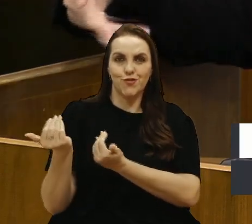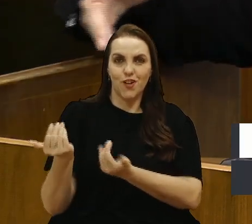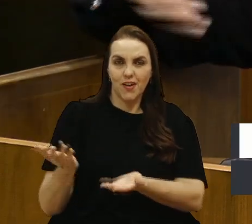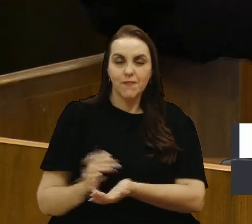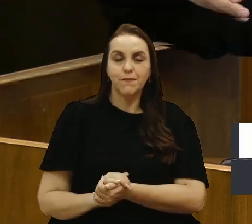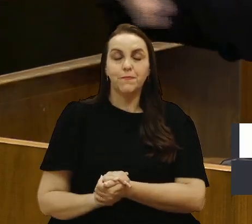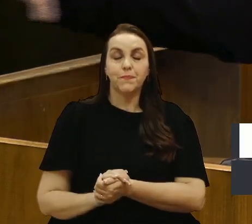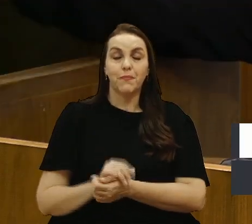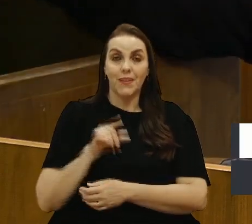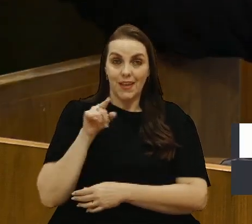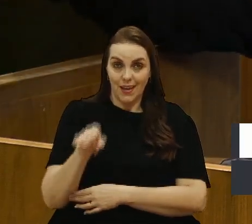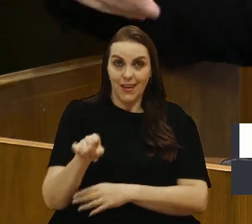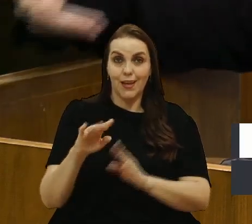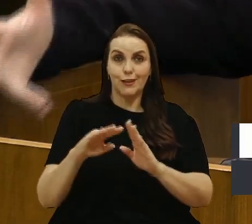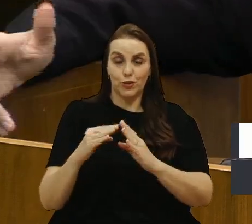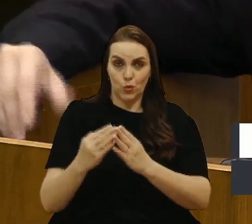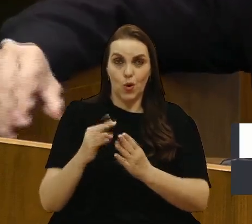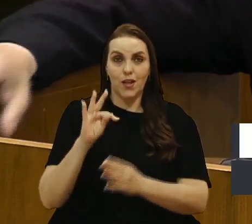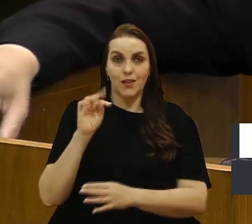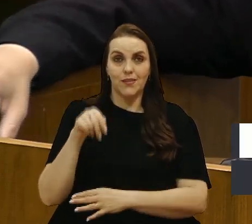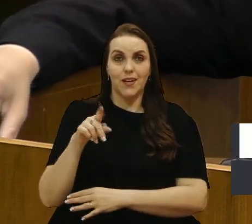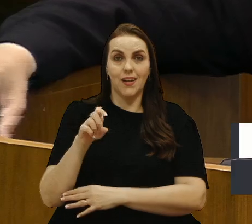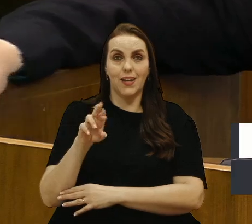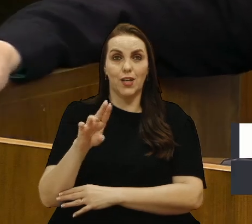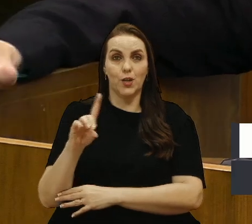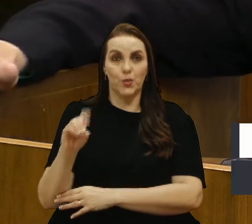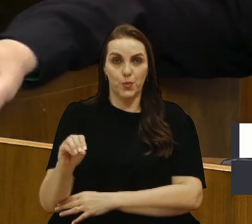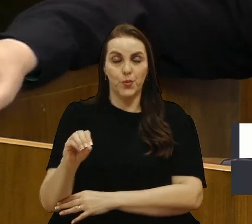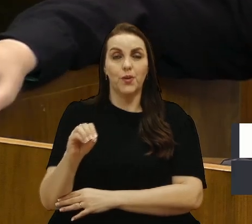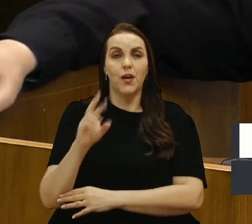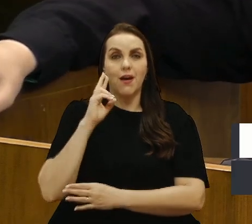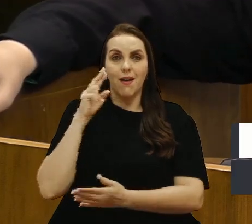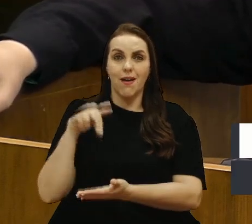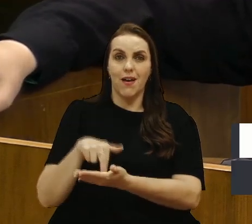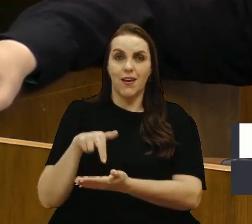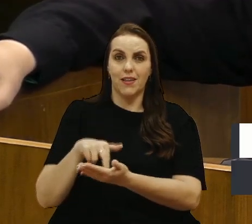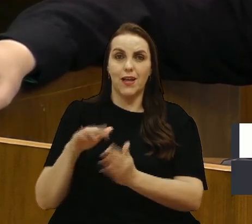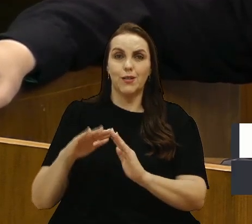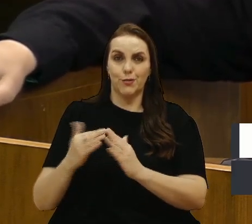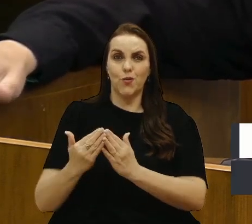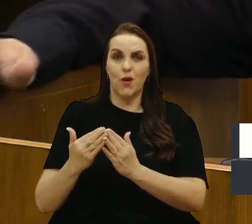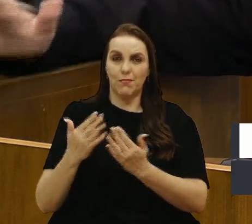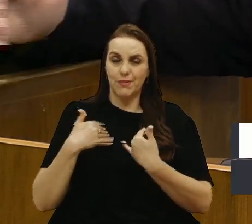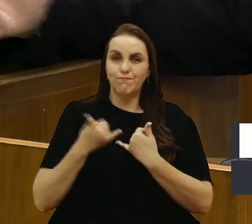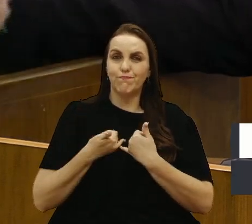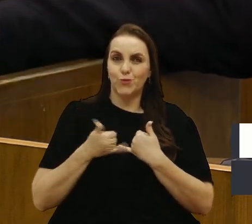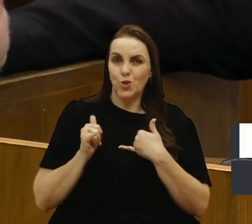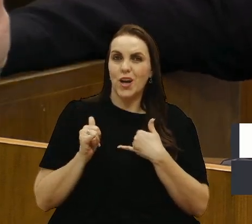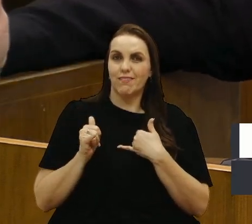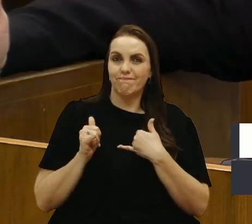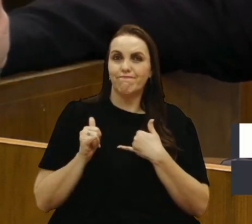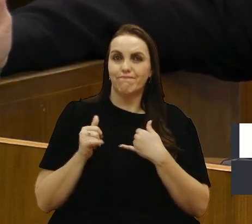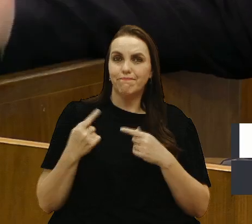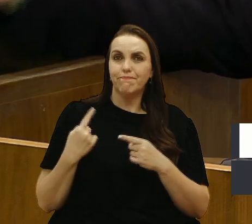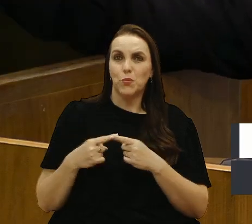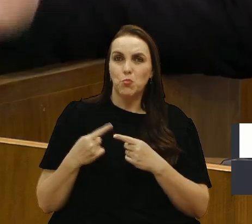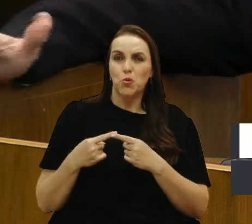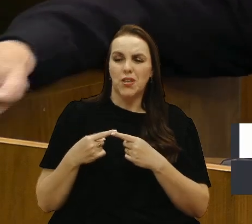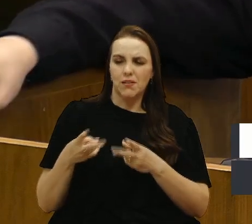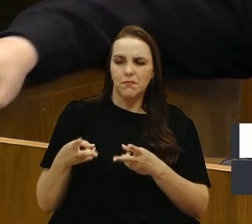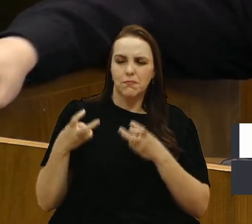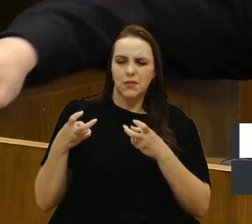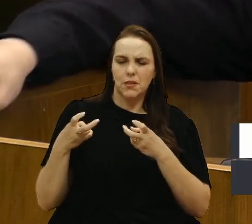no Tancredo, quando eu fiz aquela visita mais para ver como estava a realidade da escola, me chocou um pouco a situação. Porque me deparava com salas de